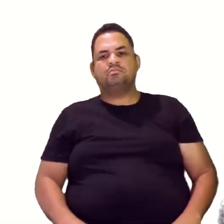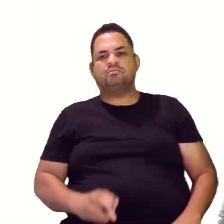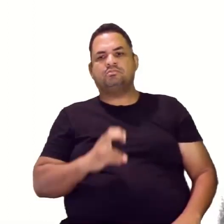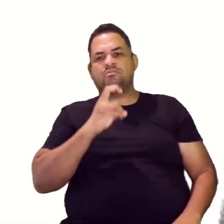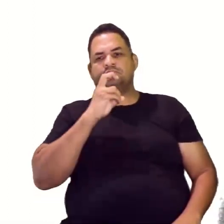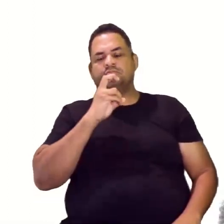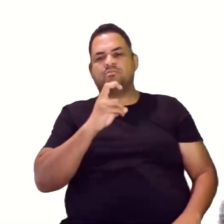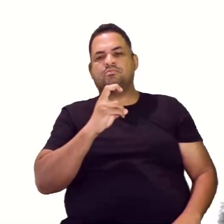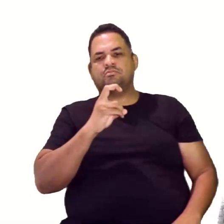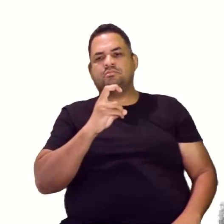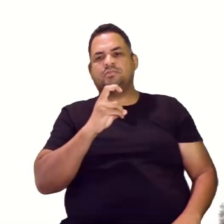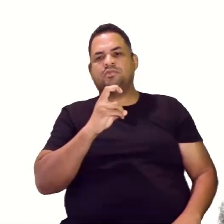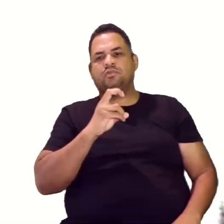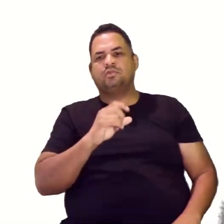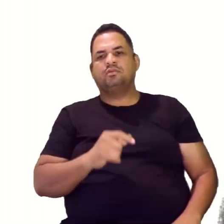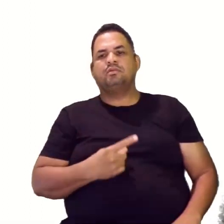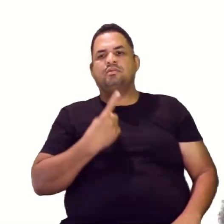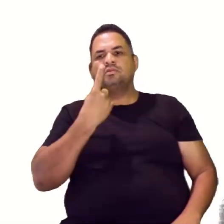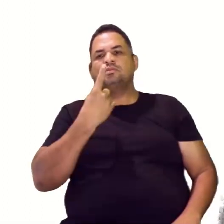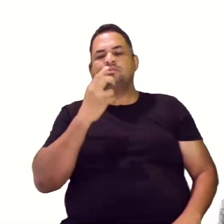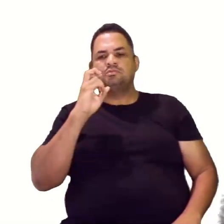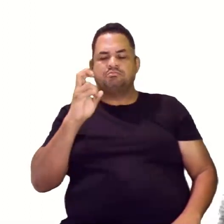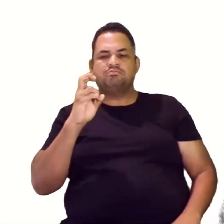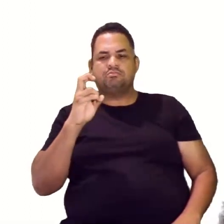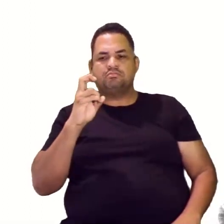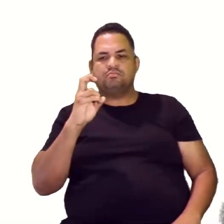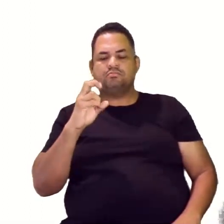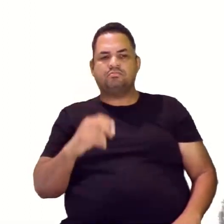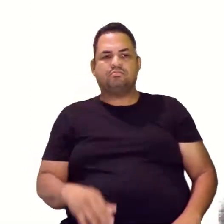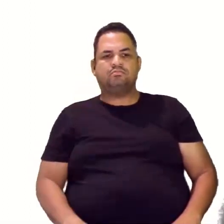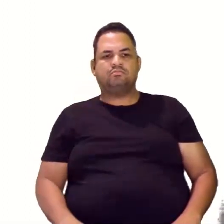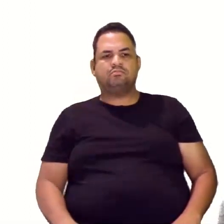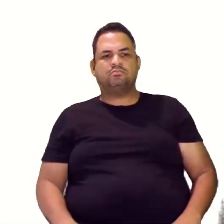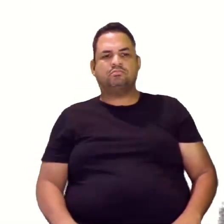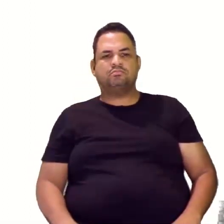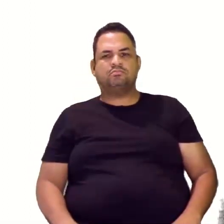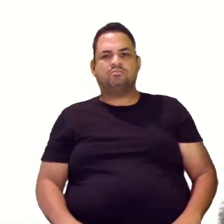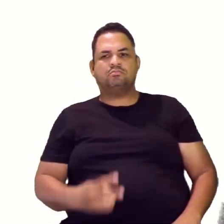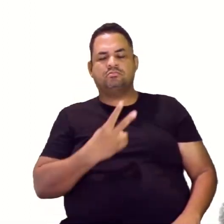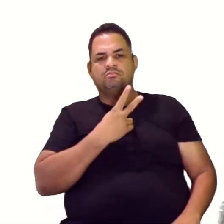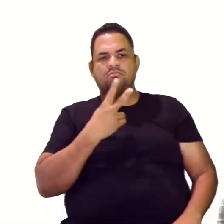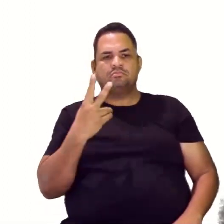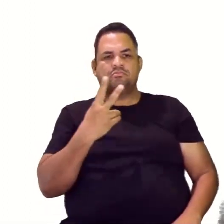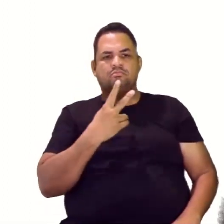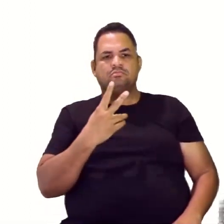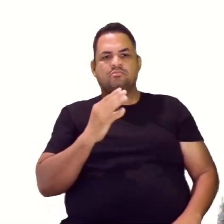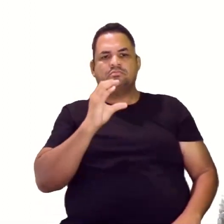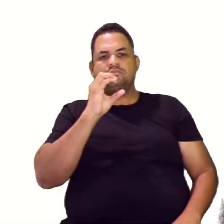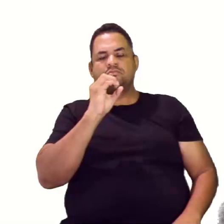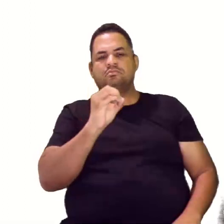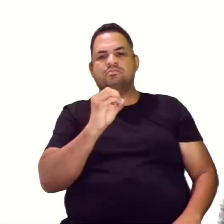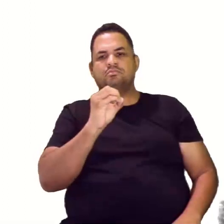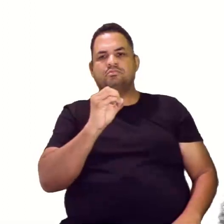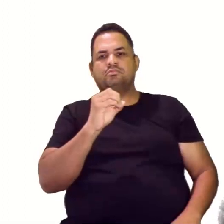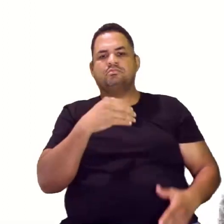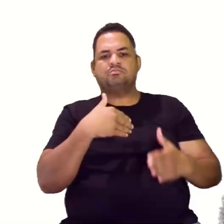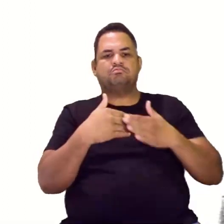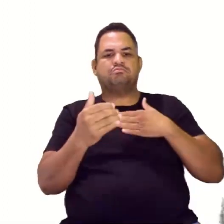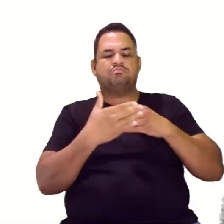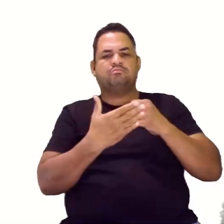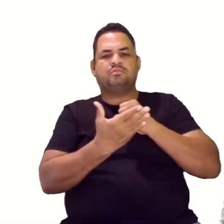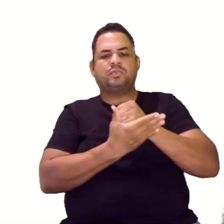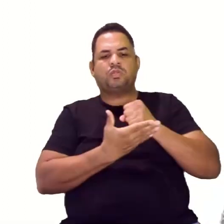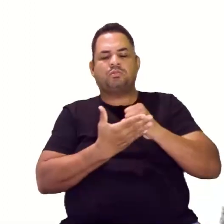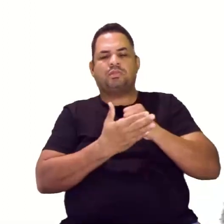5 elevado a 1. Quanto é 5 elevado a 1? É 5. É 5. No segundo, está elevado a 0. Qualquer